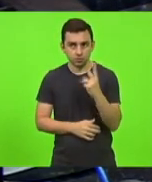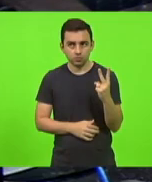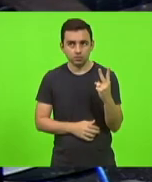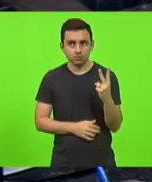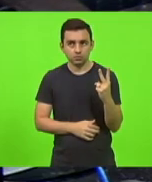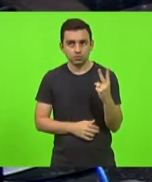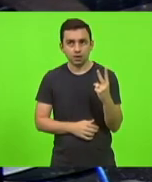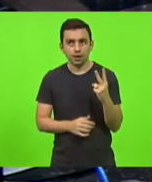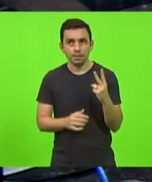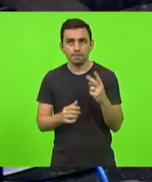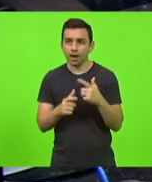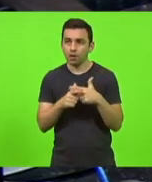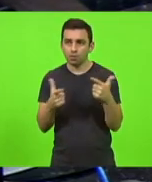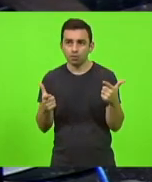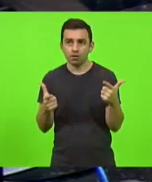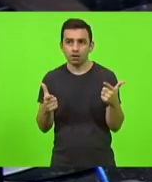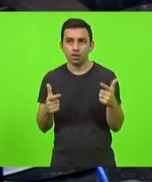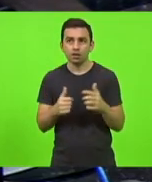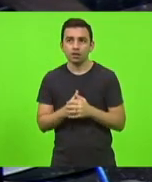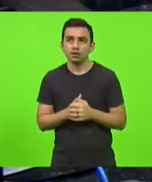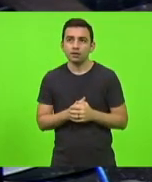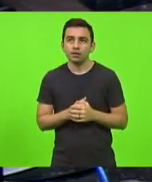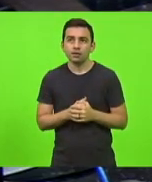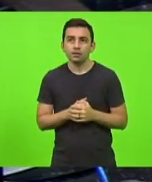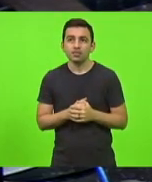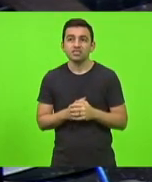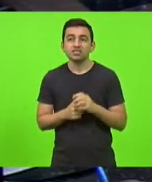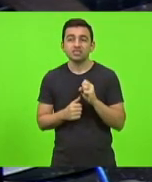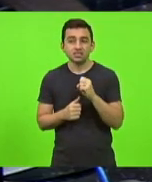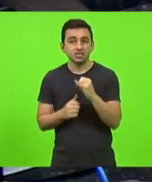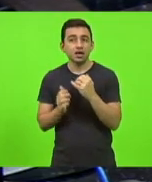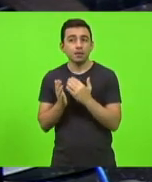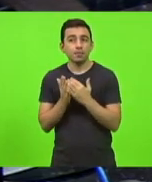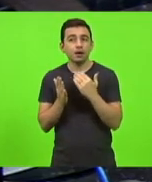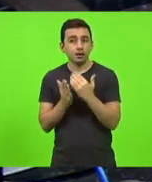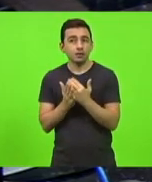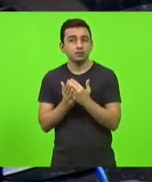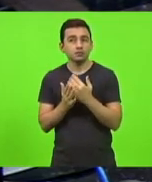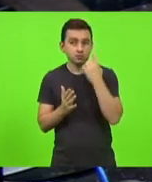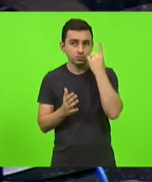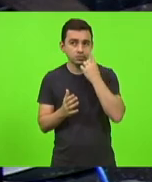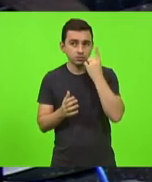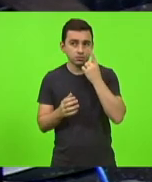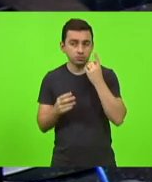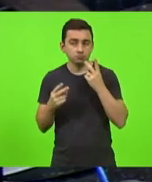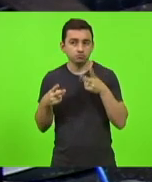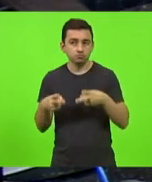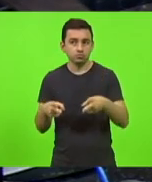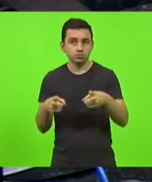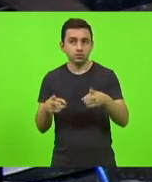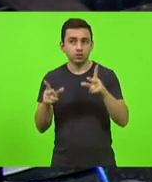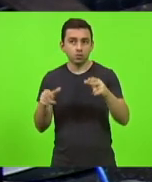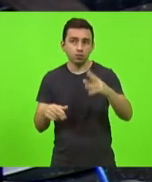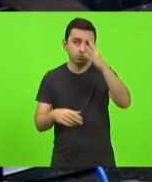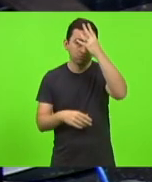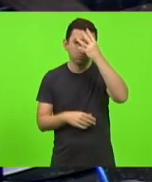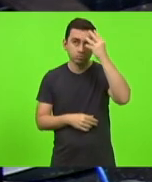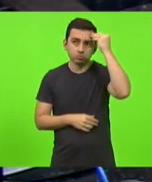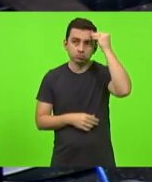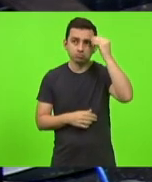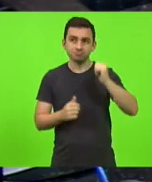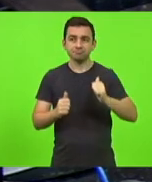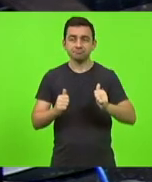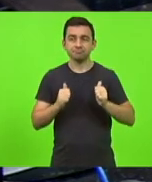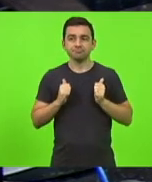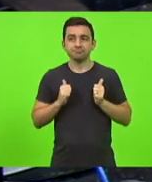maioria simples. Perfeitamente. Se mais deputados seguirem a posição da deputada Luciane Carminati pela abstenção,